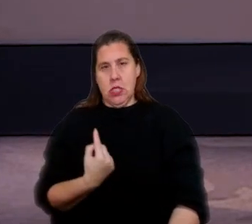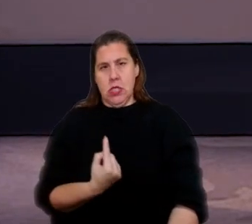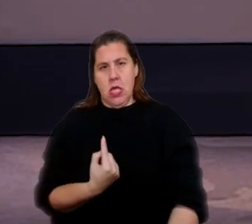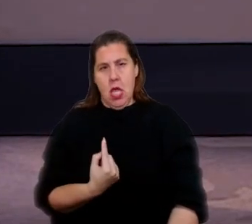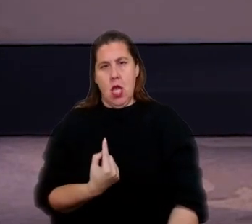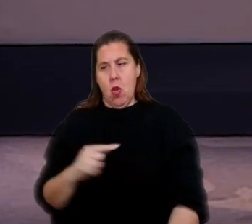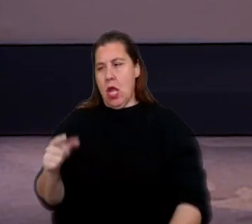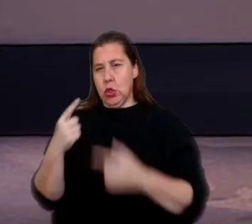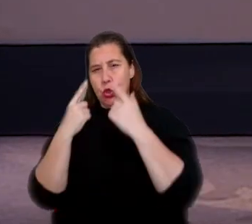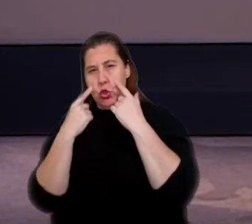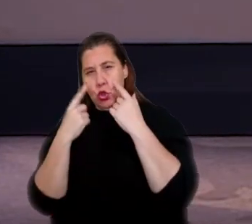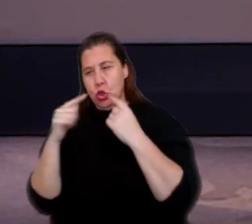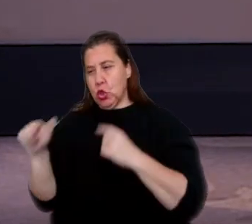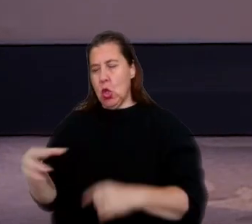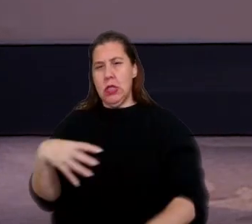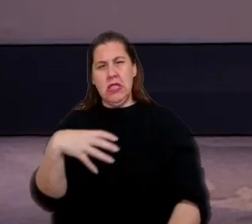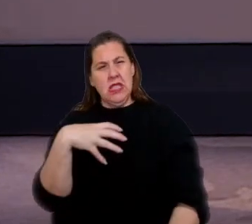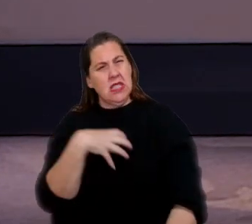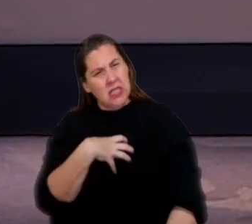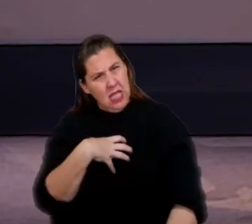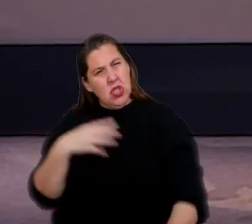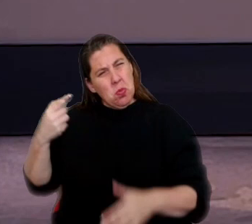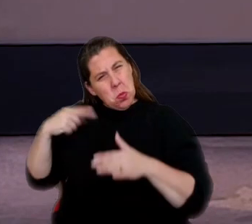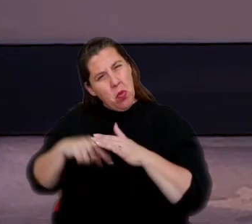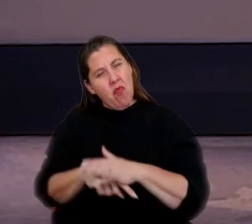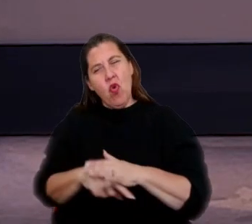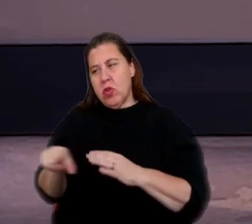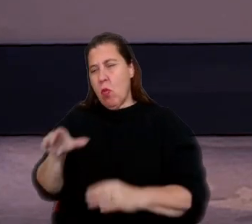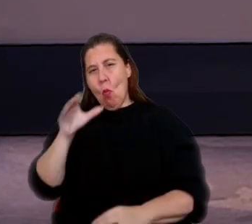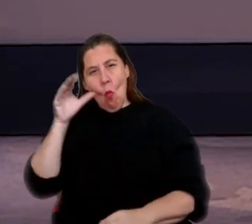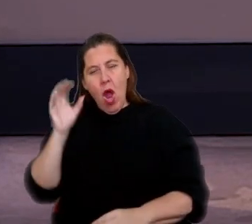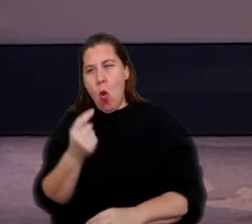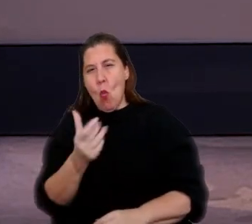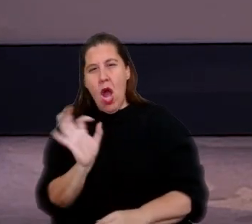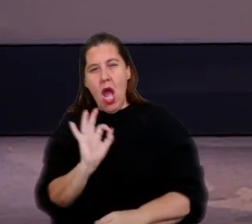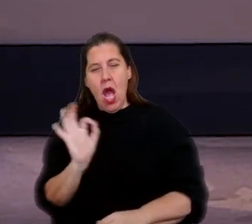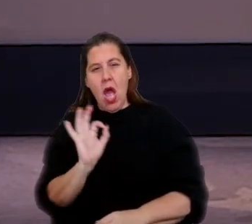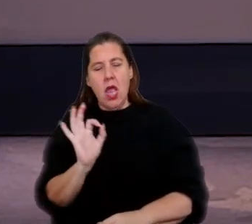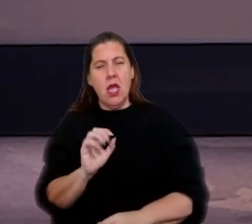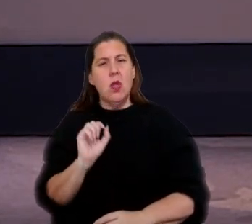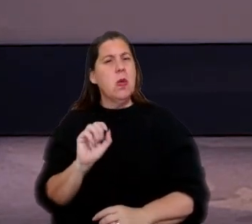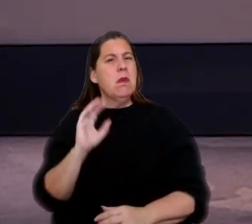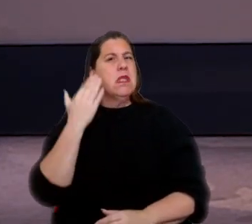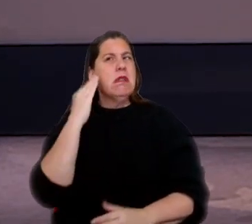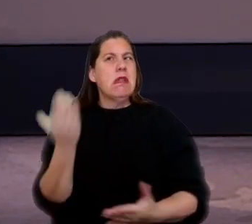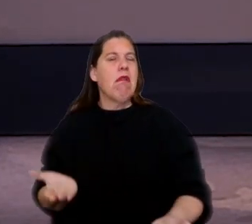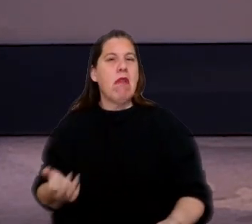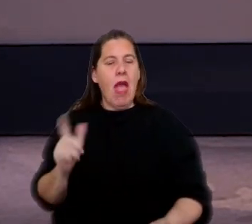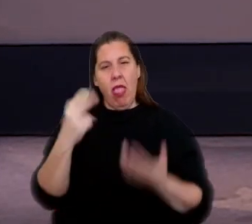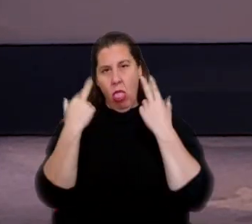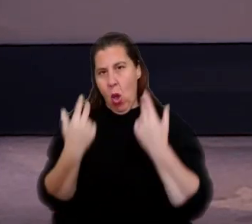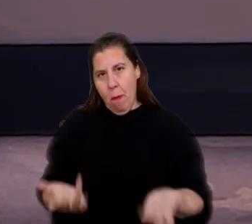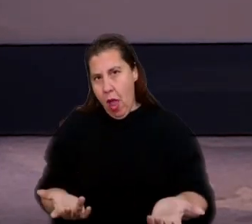isolado, ele é mais autocrítico, ele chora mais, ele sente com mais profundidade, ele fala menos. Eu queria saber o que pode ser